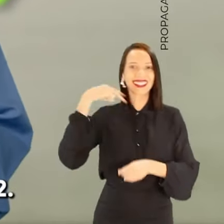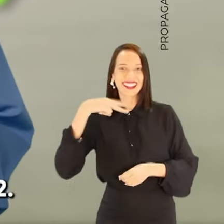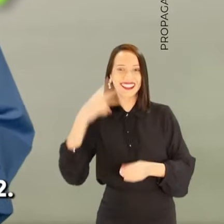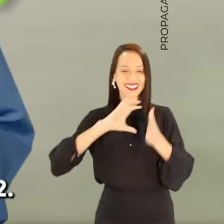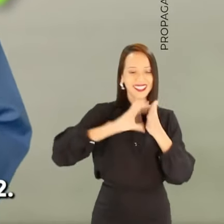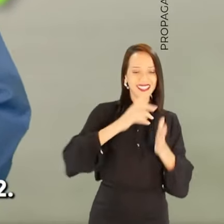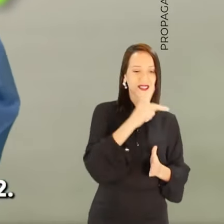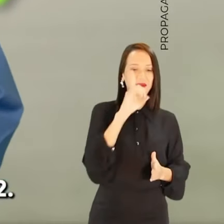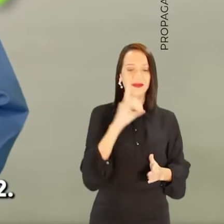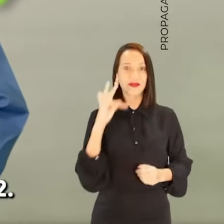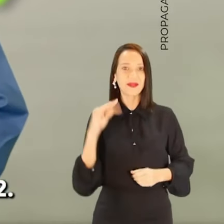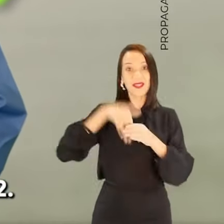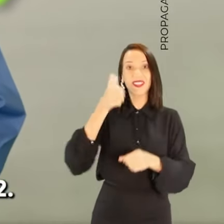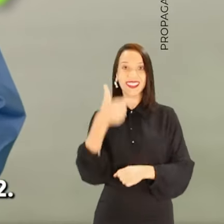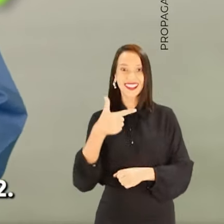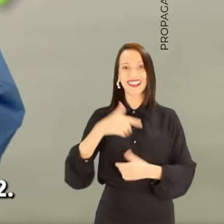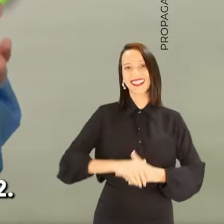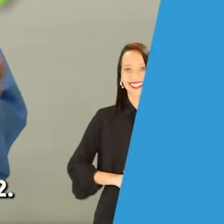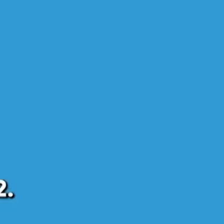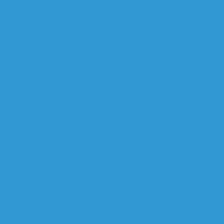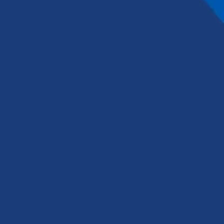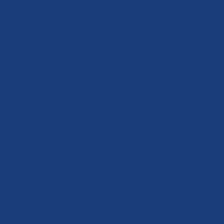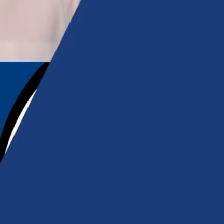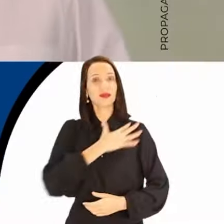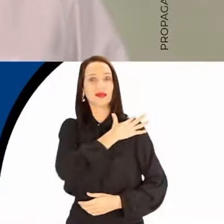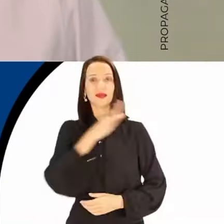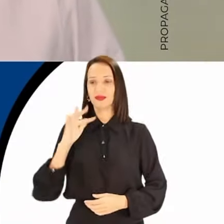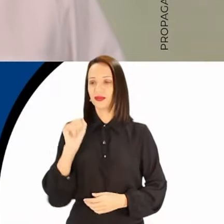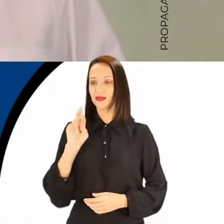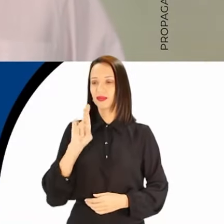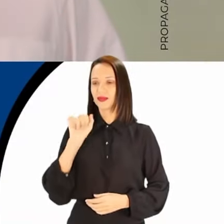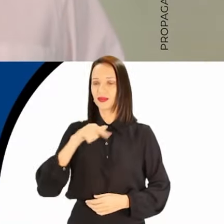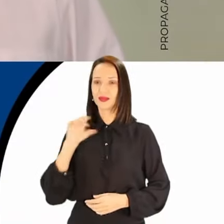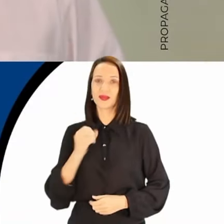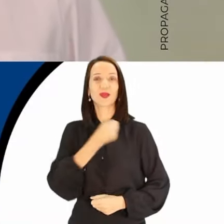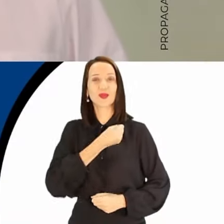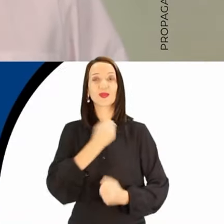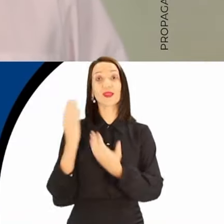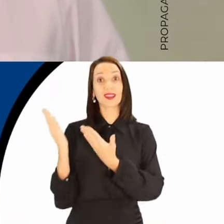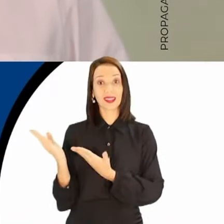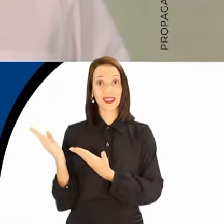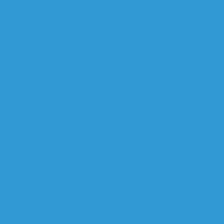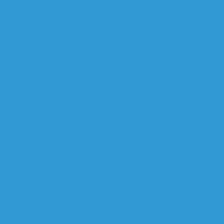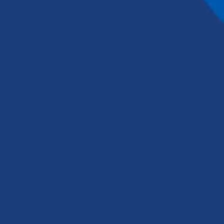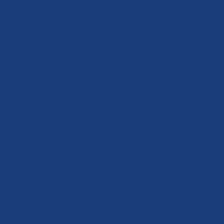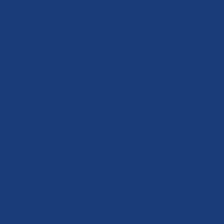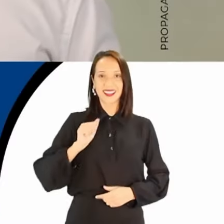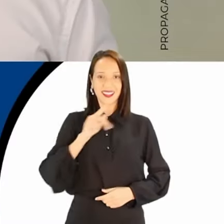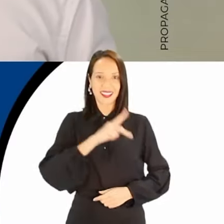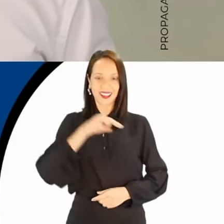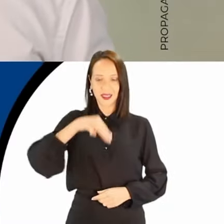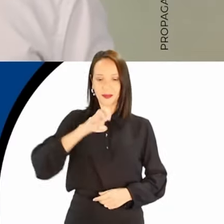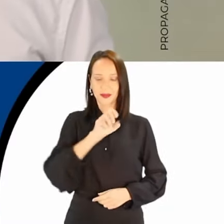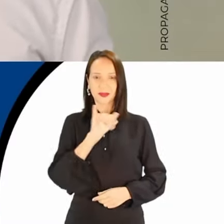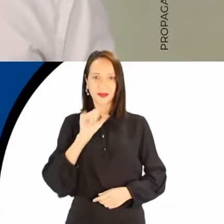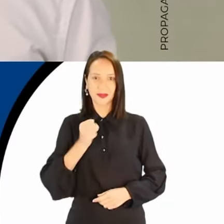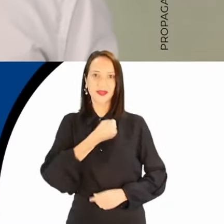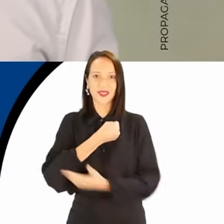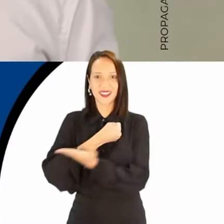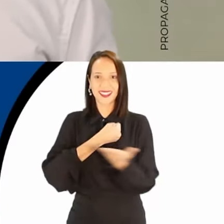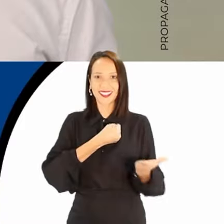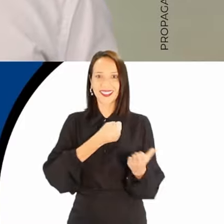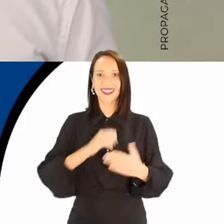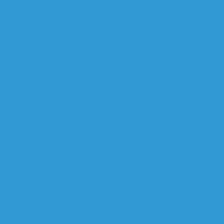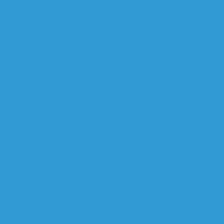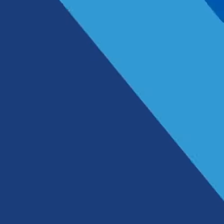Vote nas vereadoras e vereadores do PDT. Vote 12. Comandante Farinazo, 12, 5, 5, 5. Apóstolo Messias, 12,